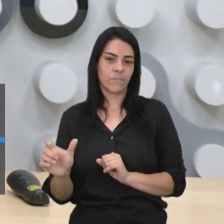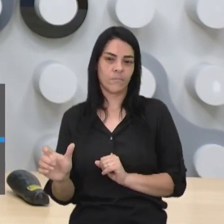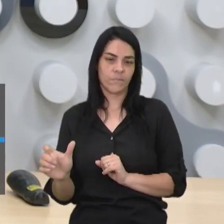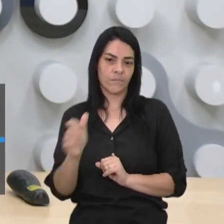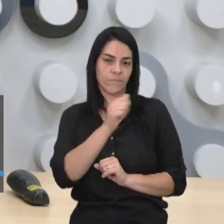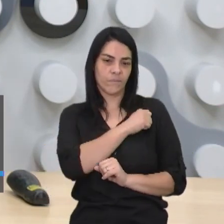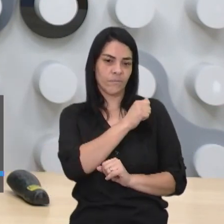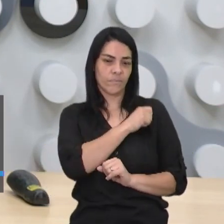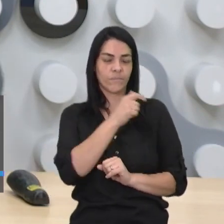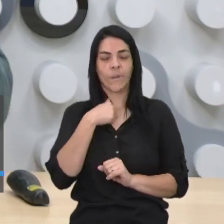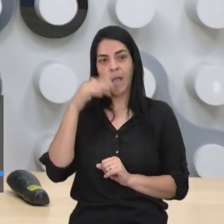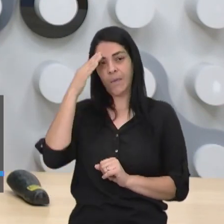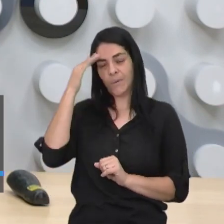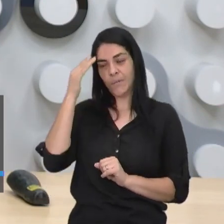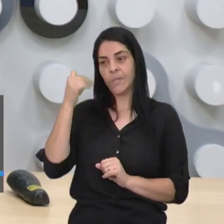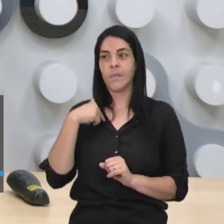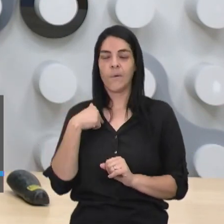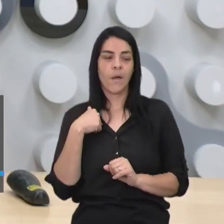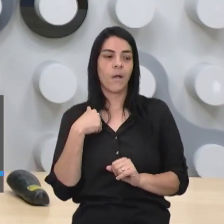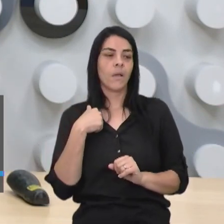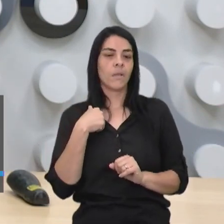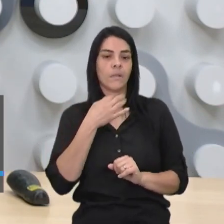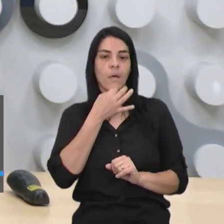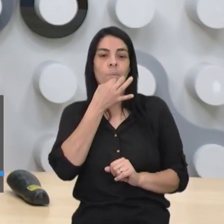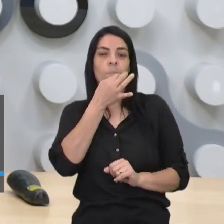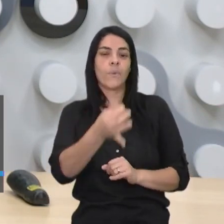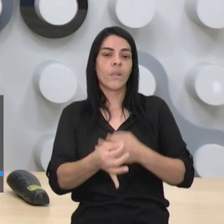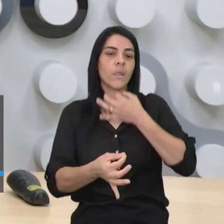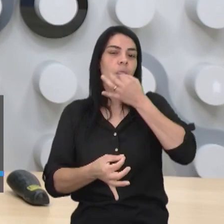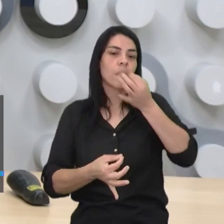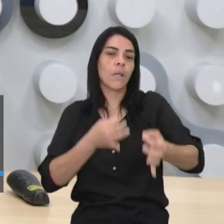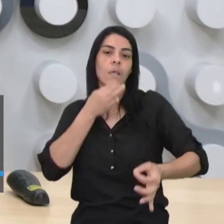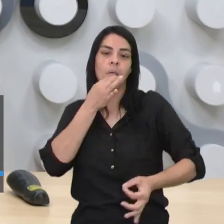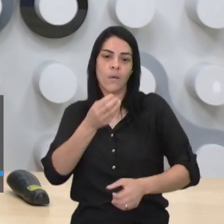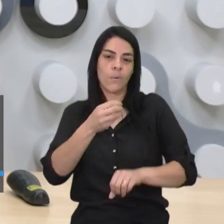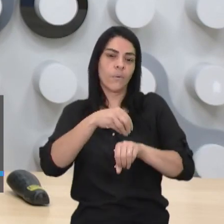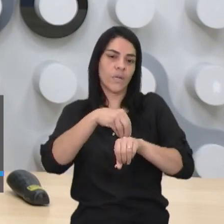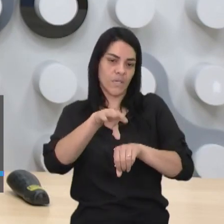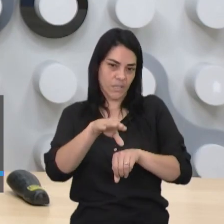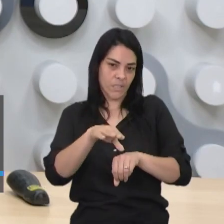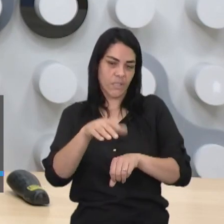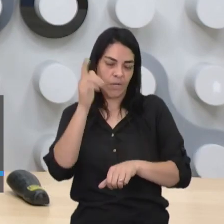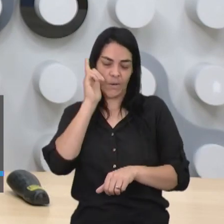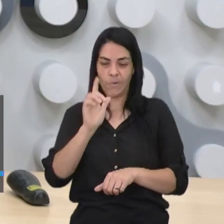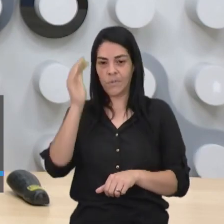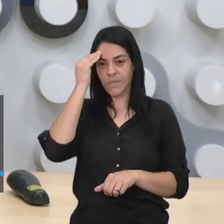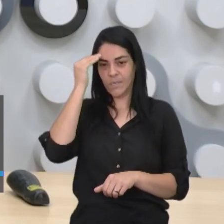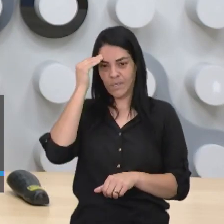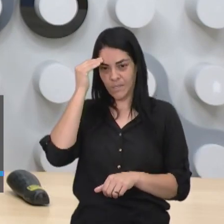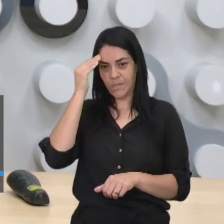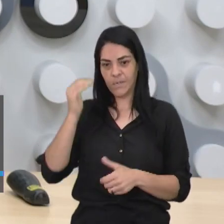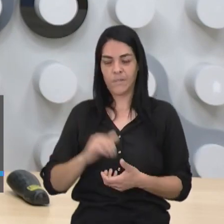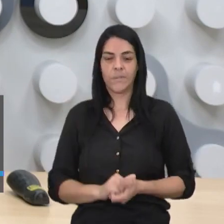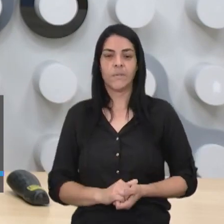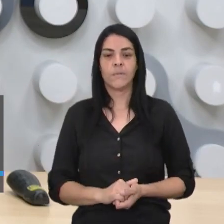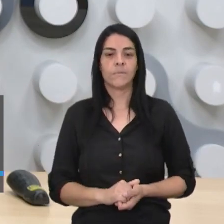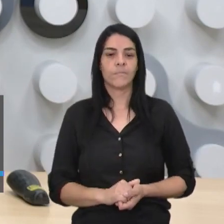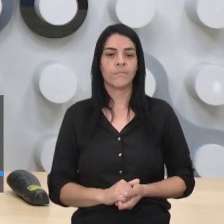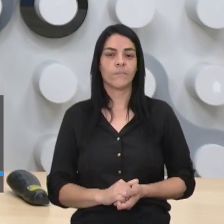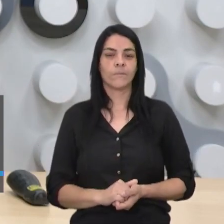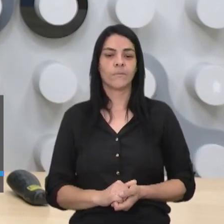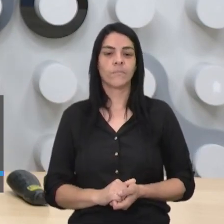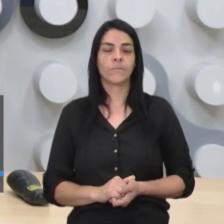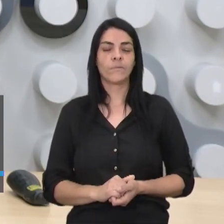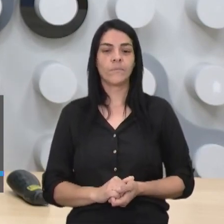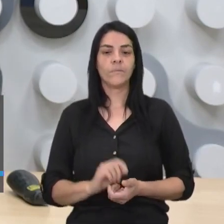isso. Mas também pode ser assim, porque a forma de falar às vezes é diferenciada e entende mais fácil, tá certo? E aí,